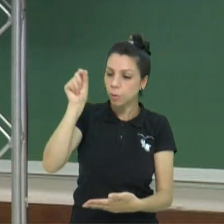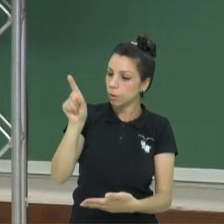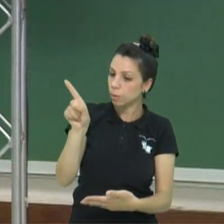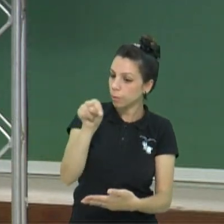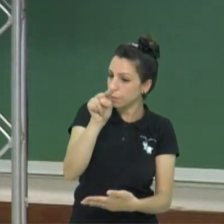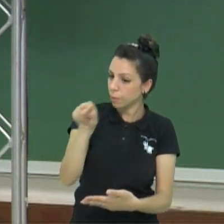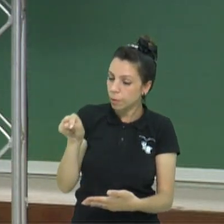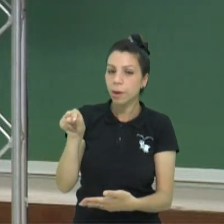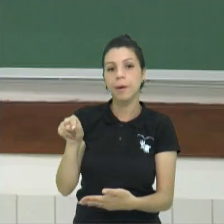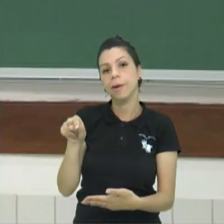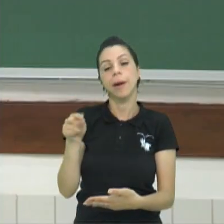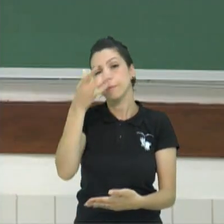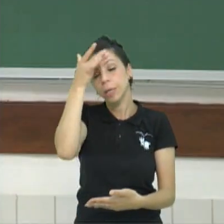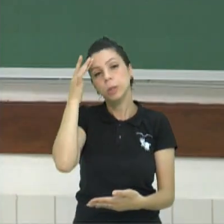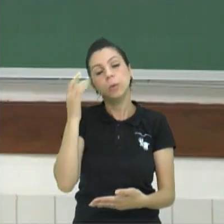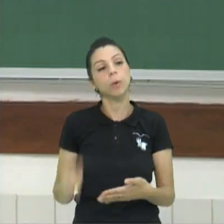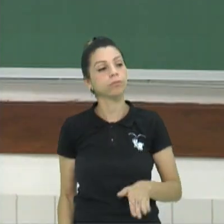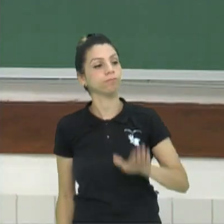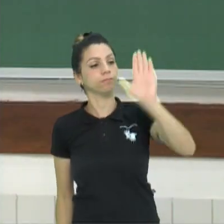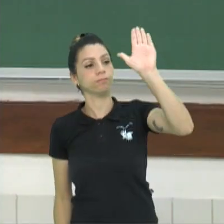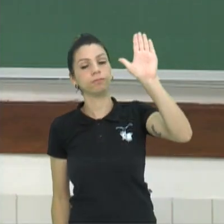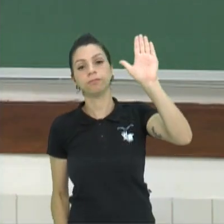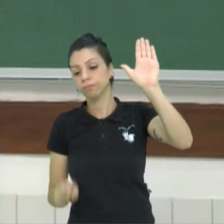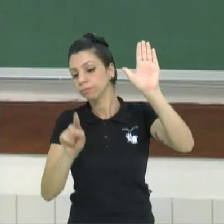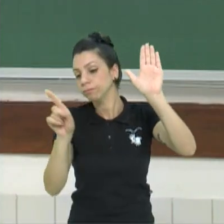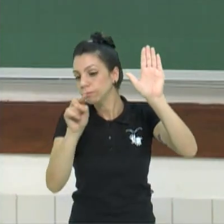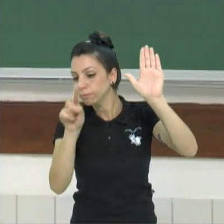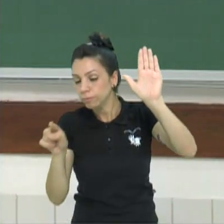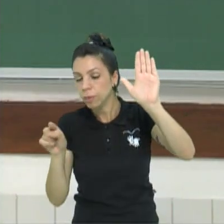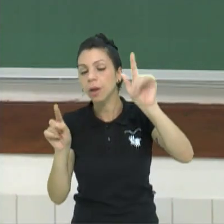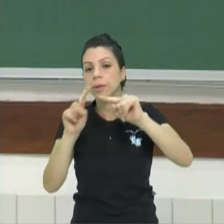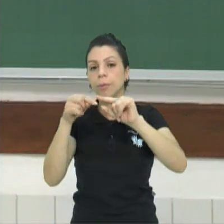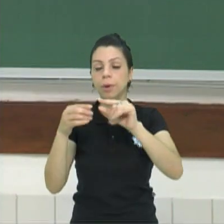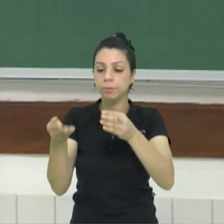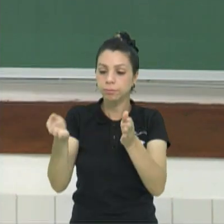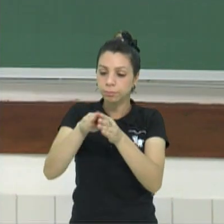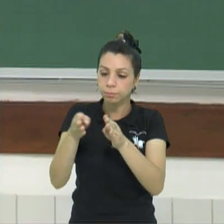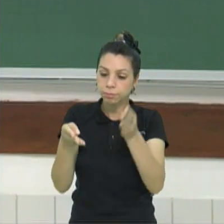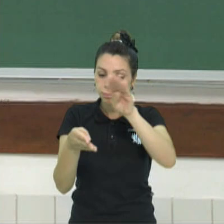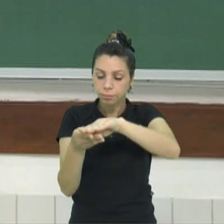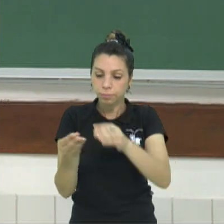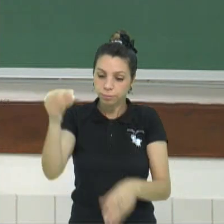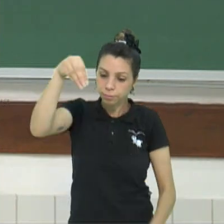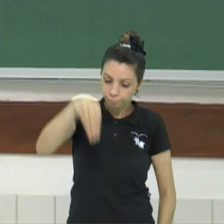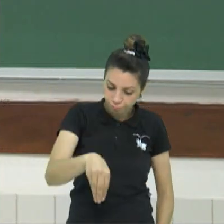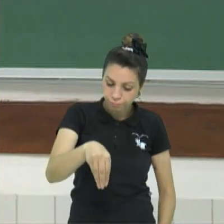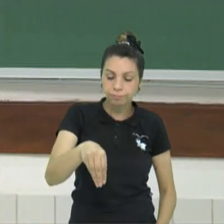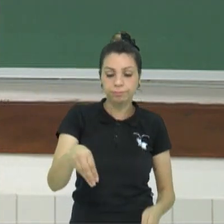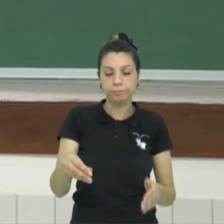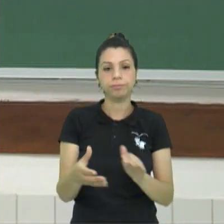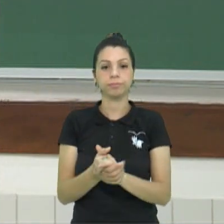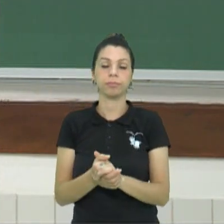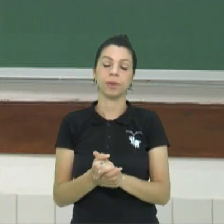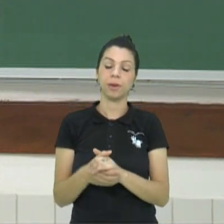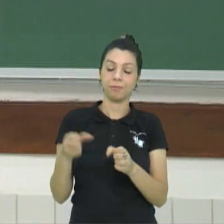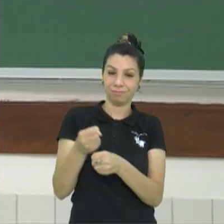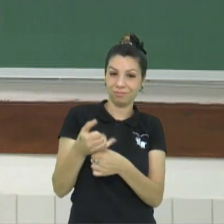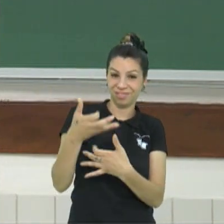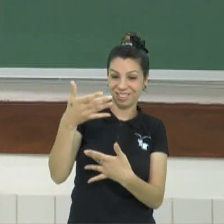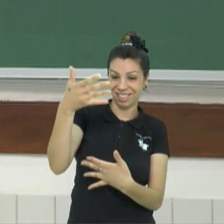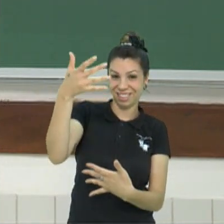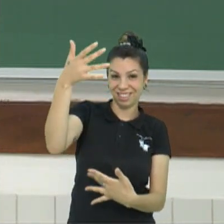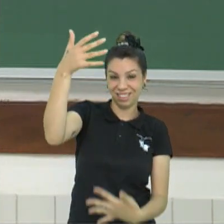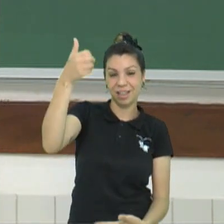no candidato de preferência e colocar essa cédula na urna lacrada. Então olha o tamanho da cédula eleitoral